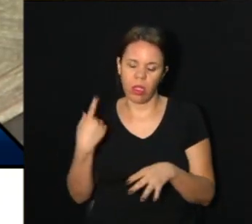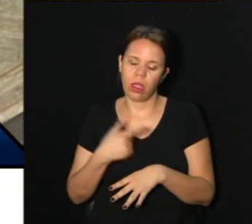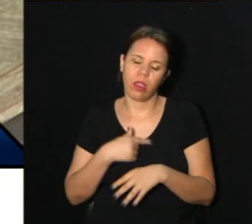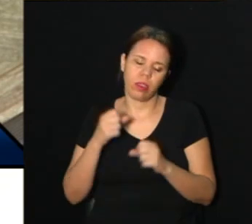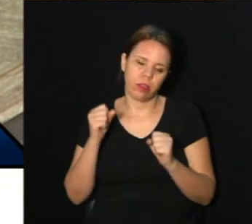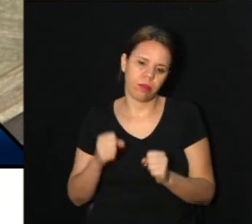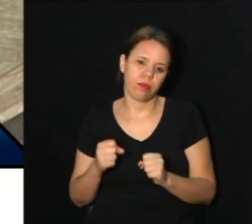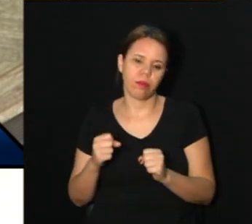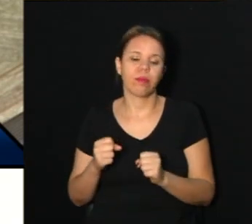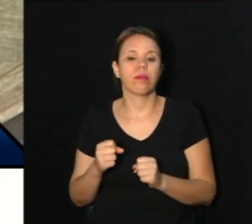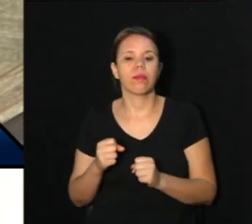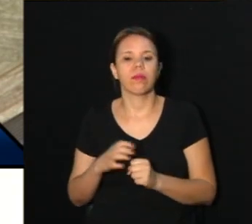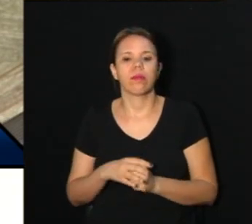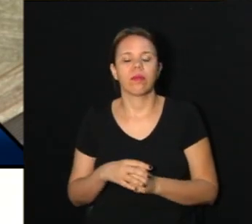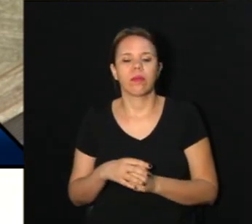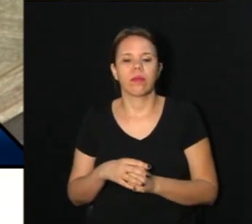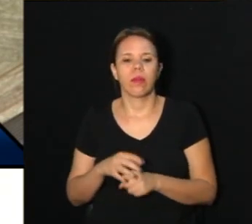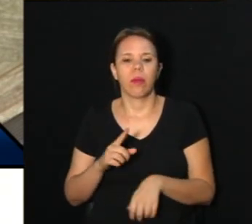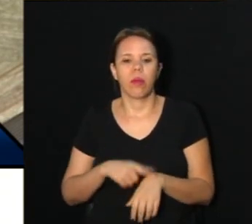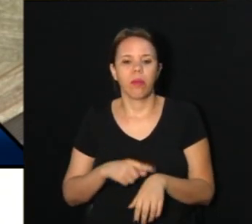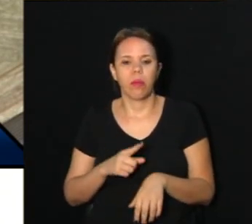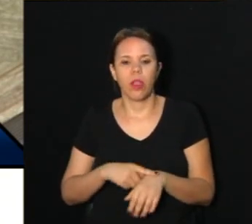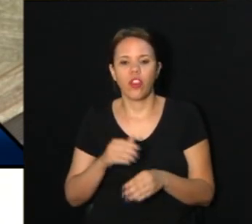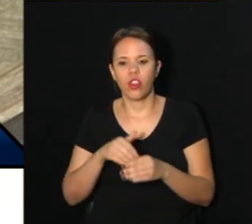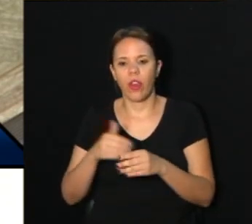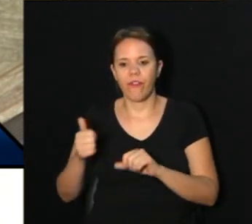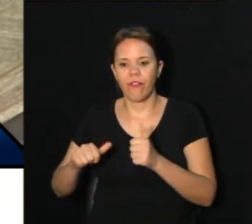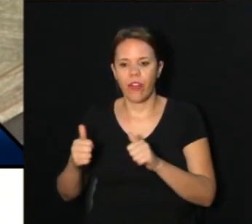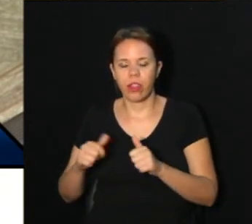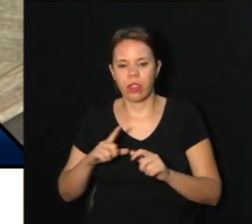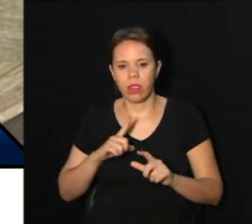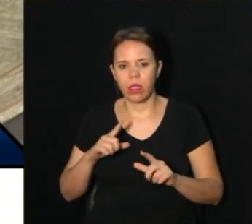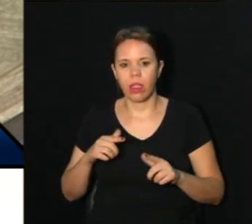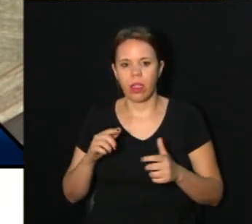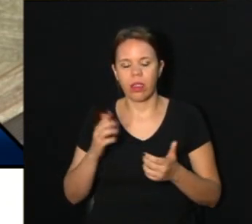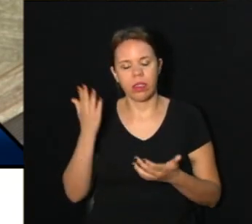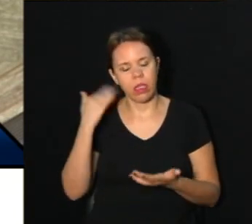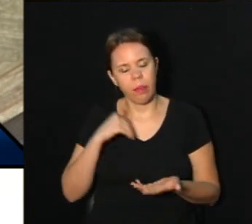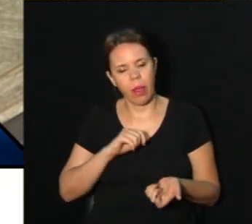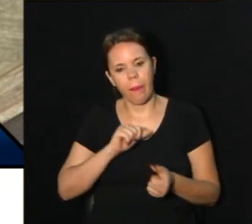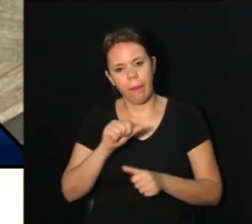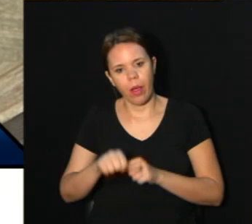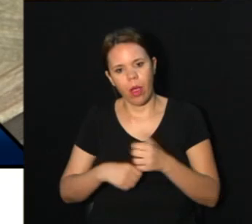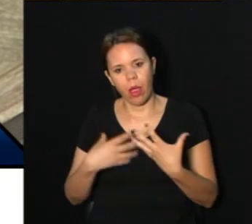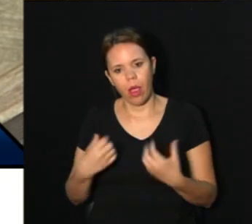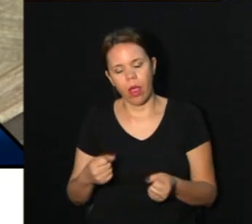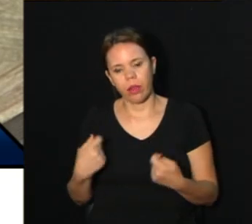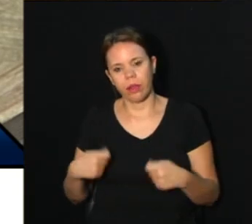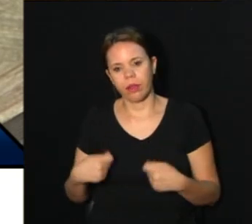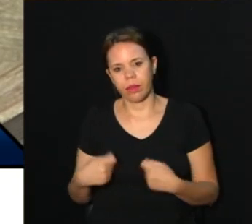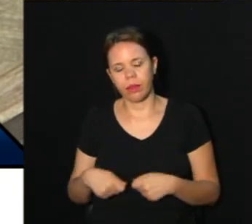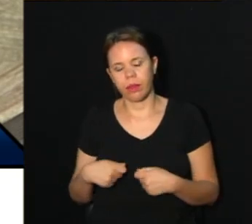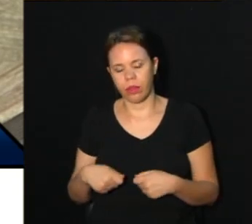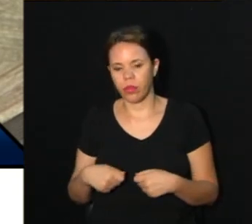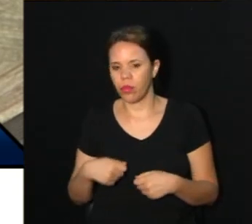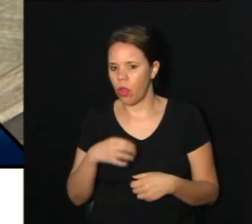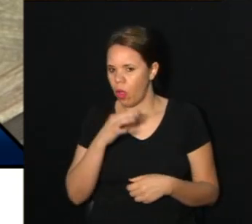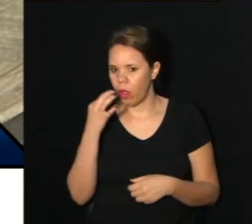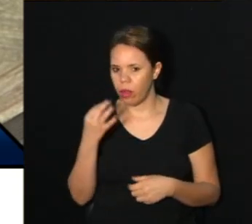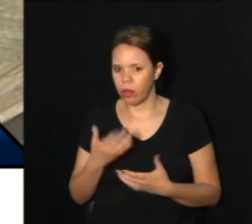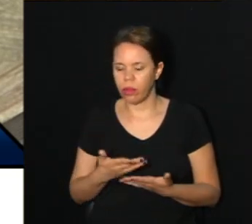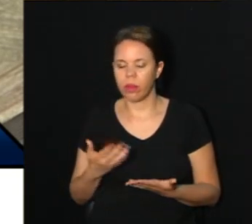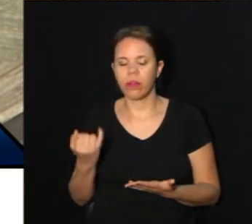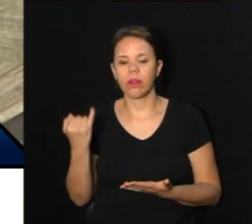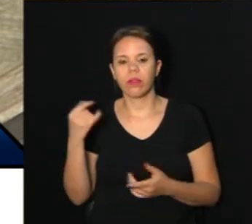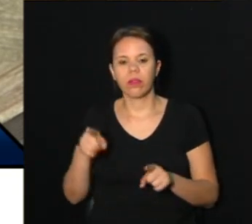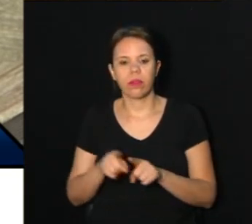possamos, por ocasião da votação, estarmos aptos a qualquer mudança, caso haja necessário. Mas foi produtivo. Agora é